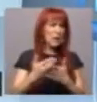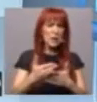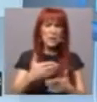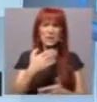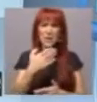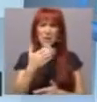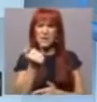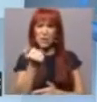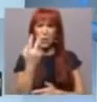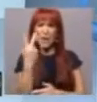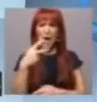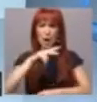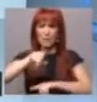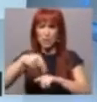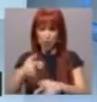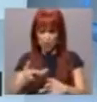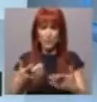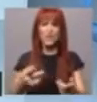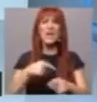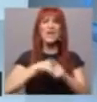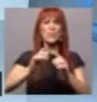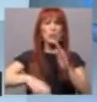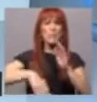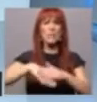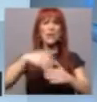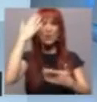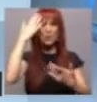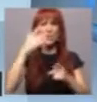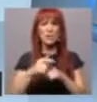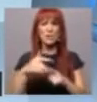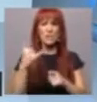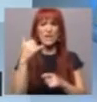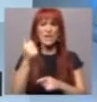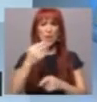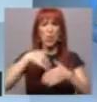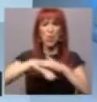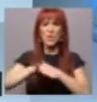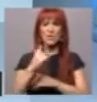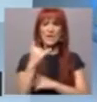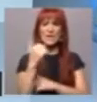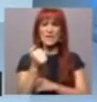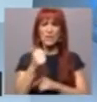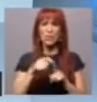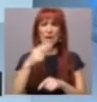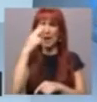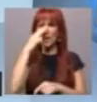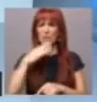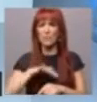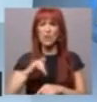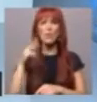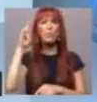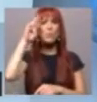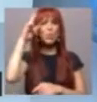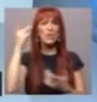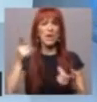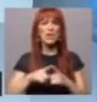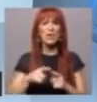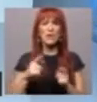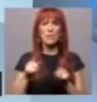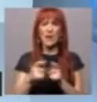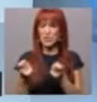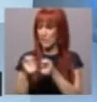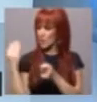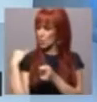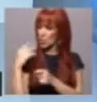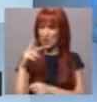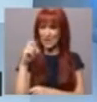75 km por hora. Temperaturas máximas previstas de 21 graus para a Guarda, 25 graus para Castelo Branco e para Porto Alegre, mais junto ao